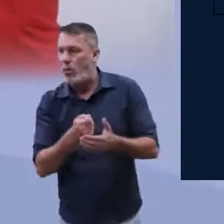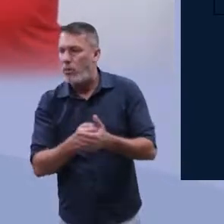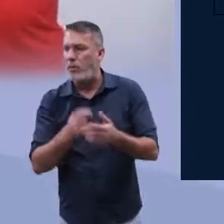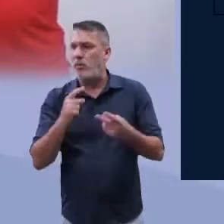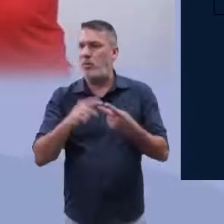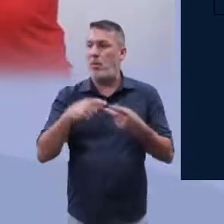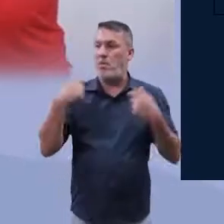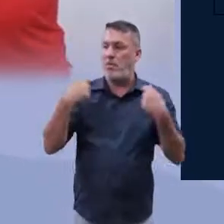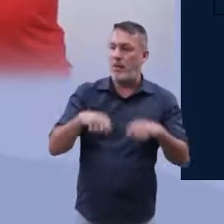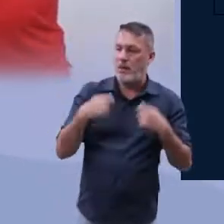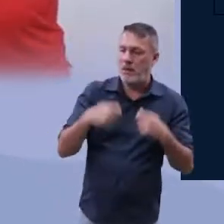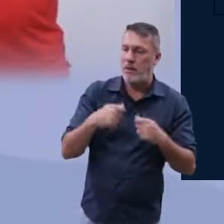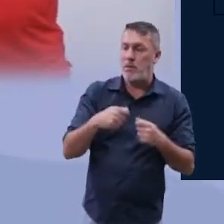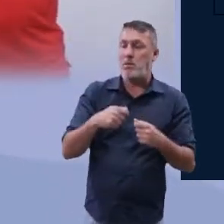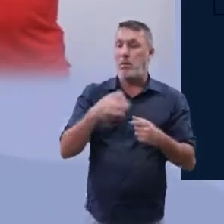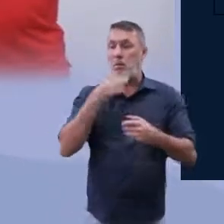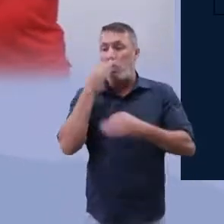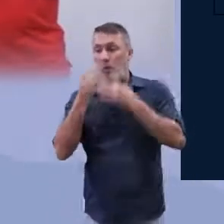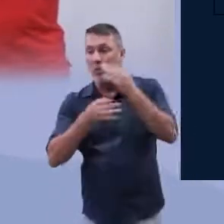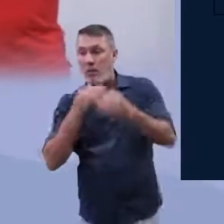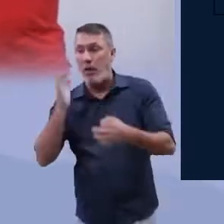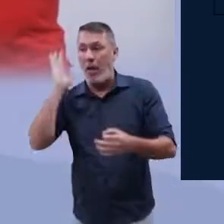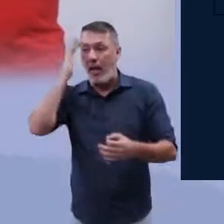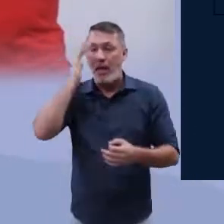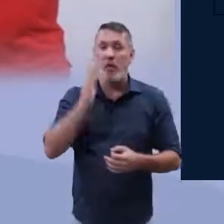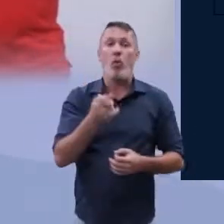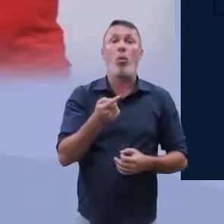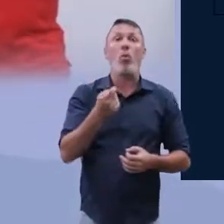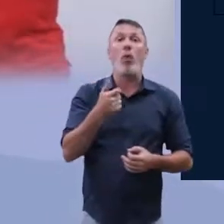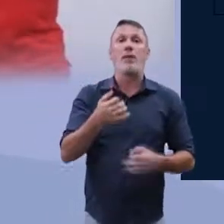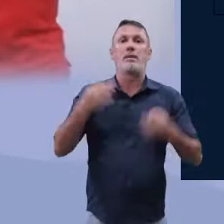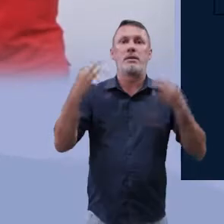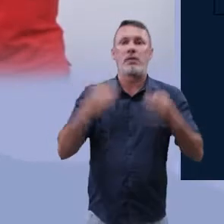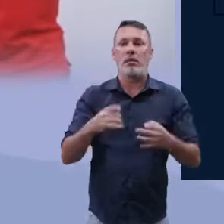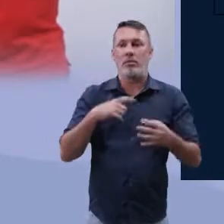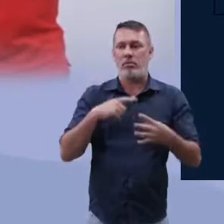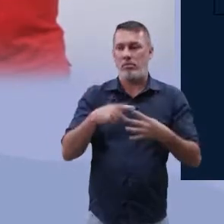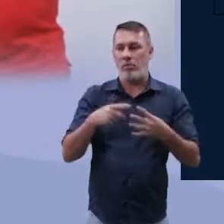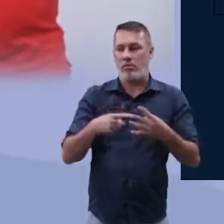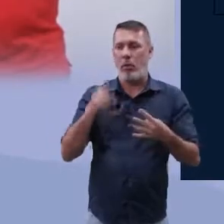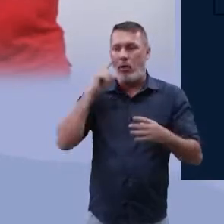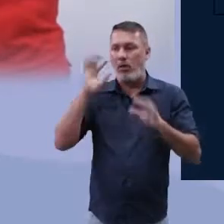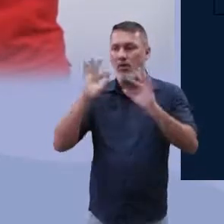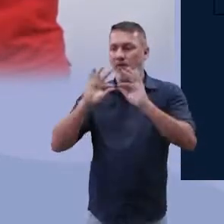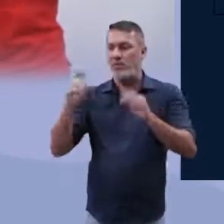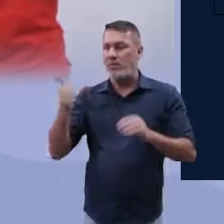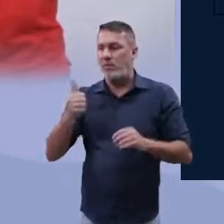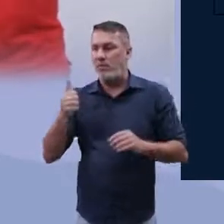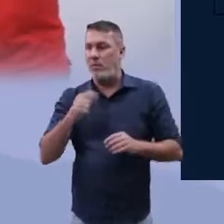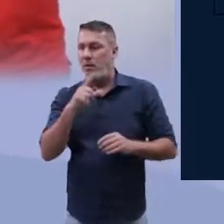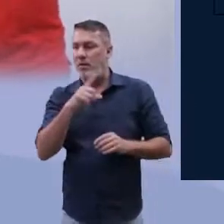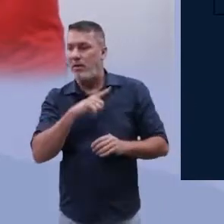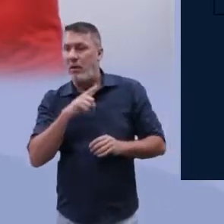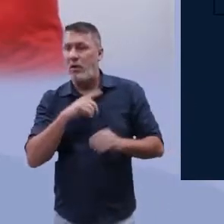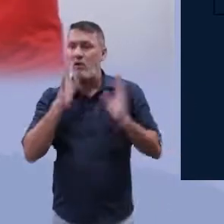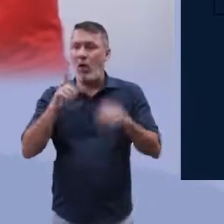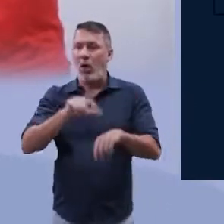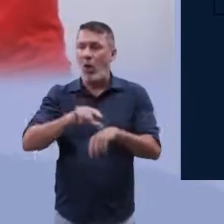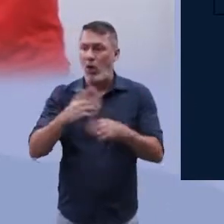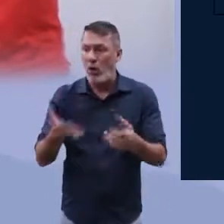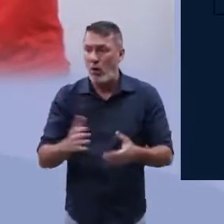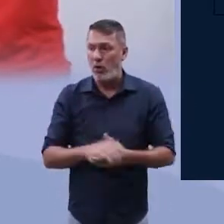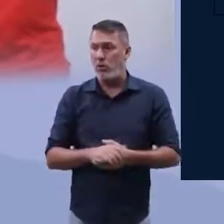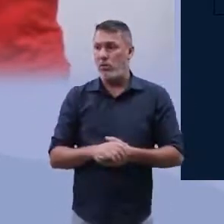obrigação, necessidade, dedução e quase certeza. You must be on time, quer dizer, obrigação, você deve